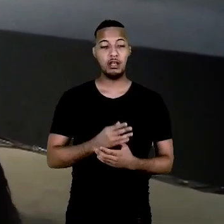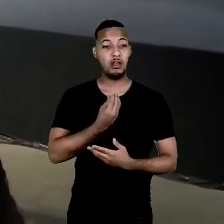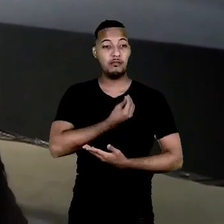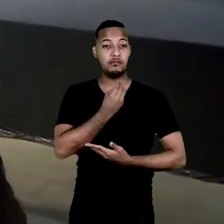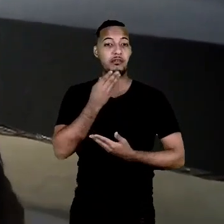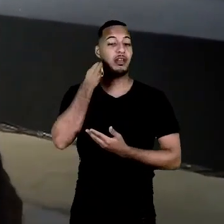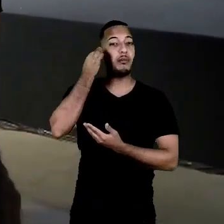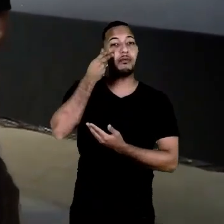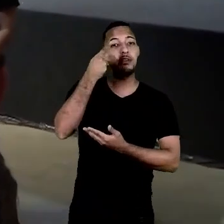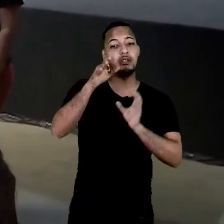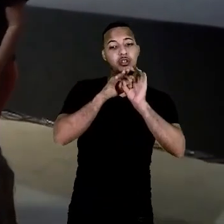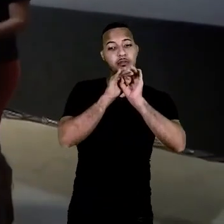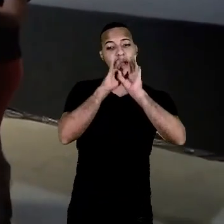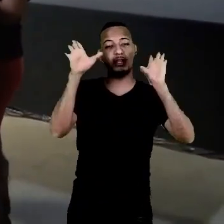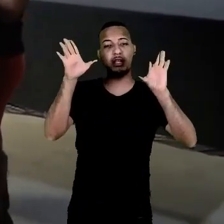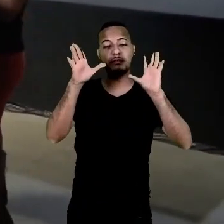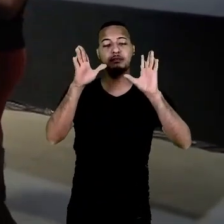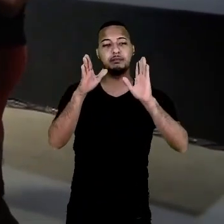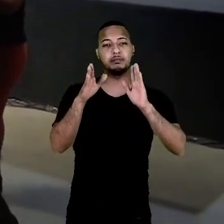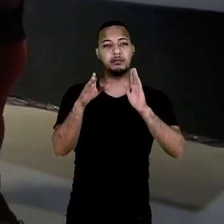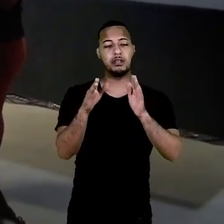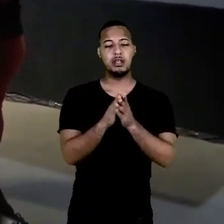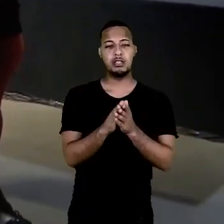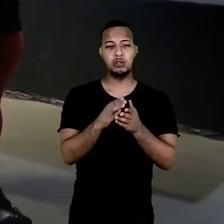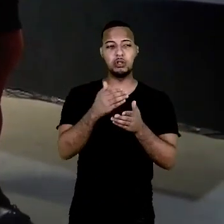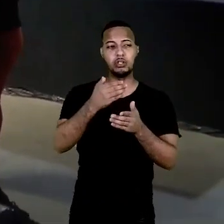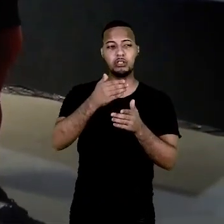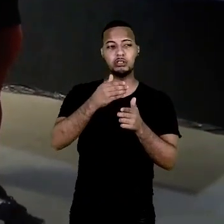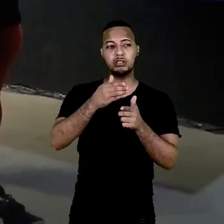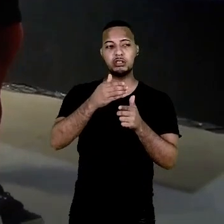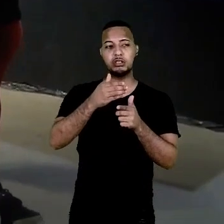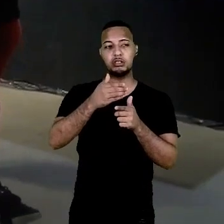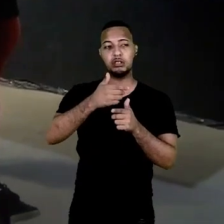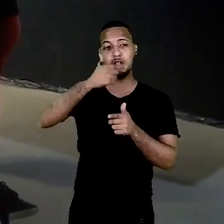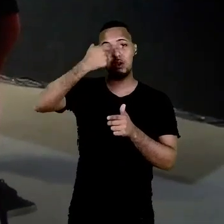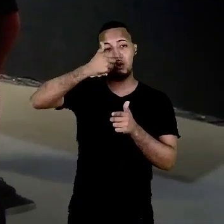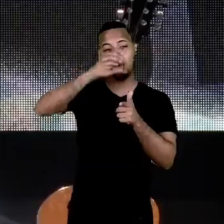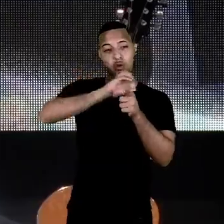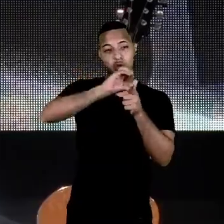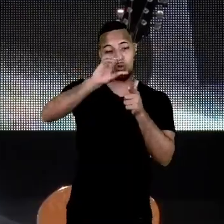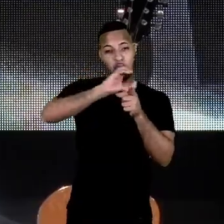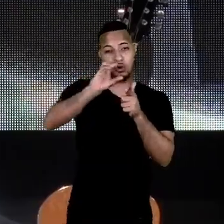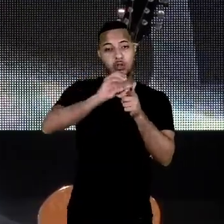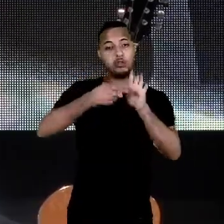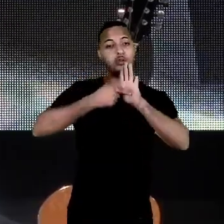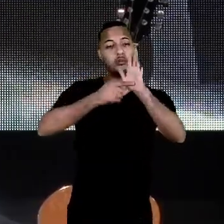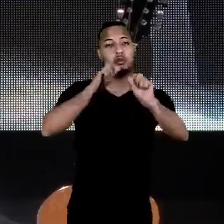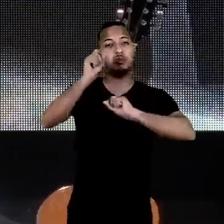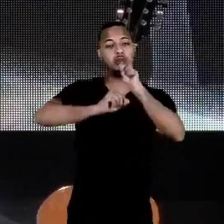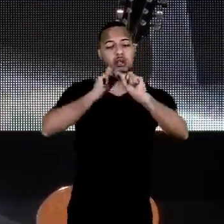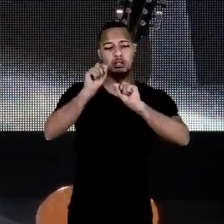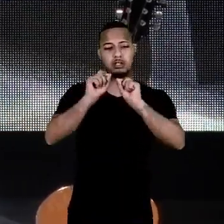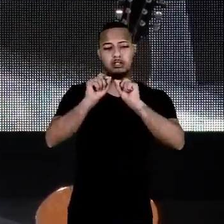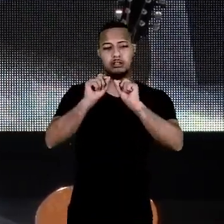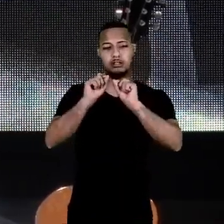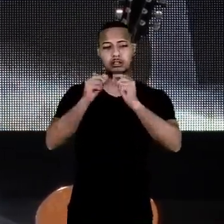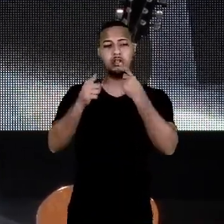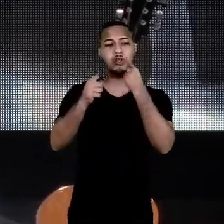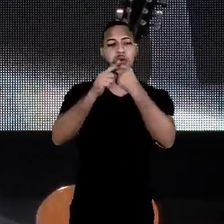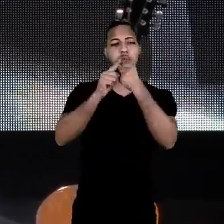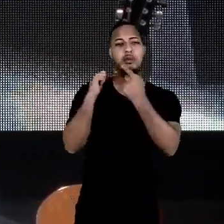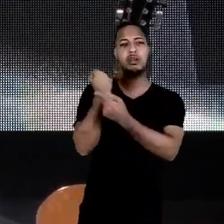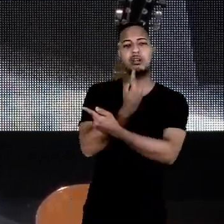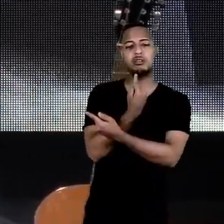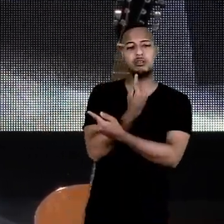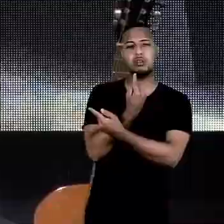2 Coríntios 6, versos 16 e 17 diz: e que consenso tem o templo de Deus com os ídolos? Porque vós sois